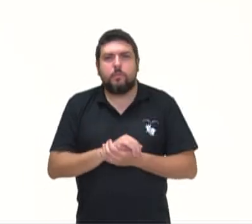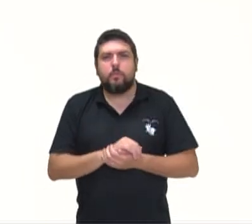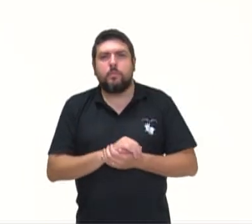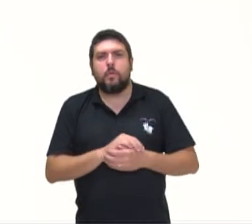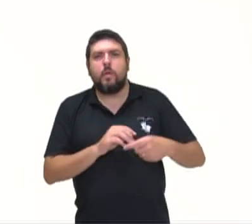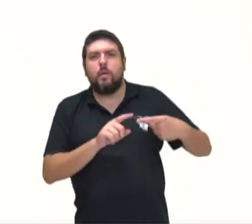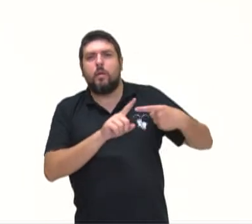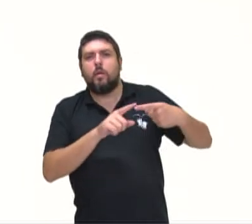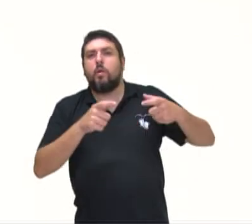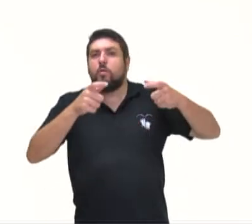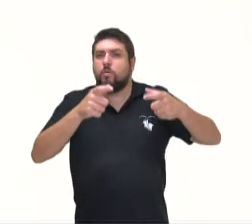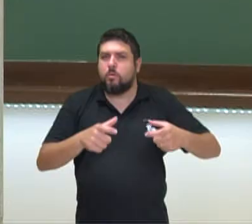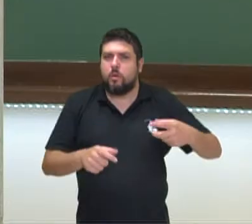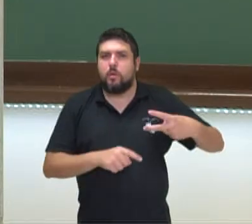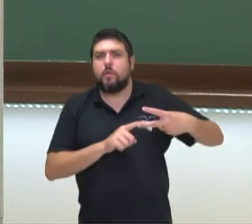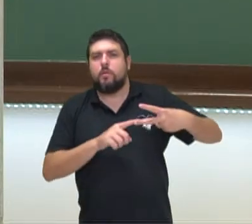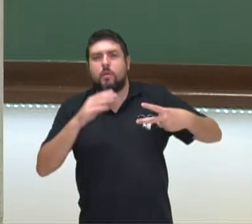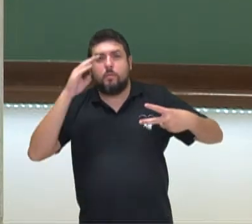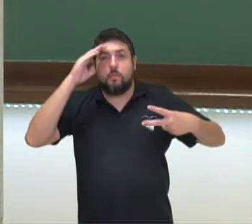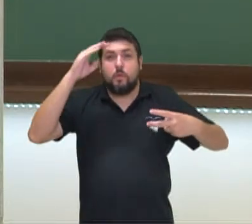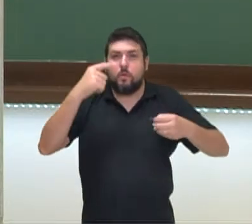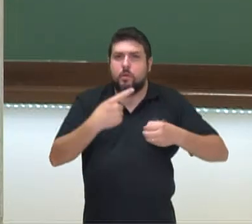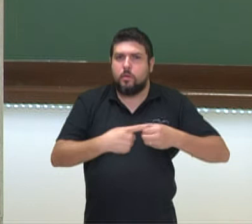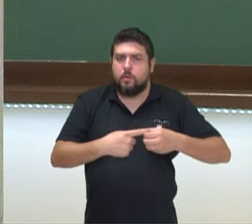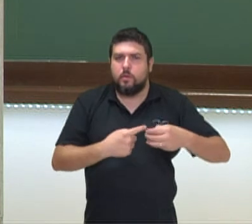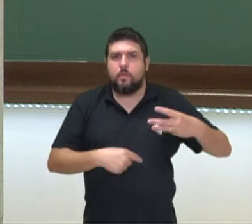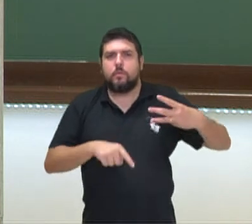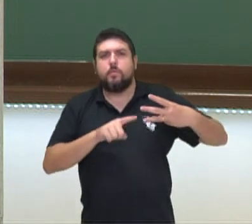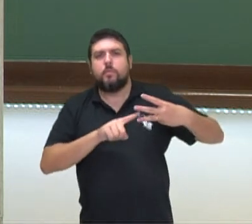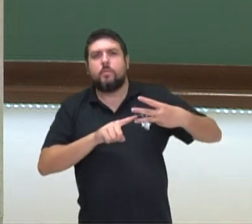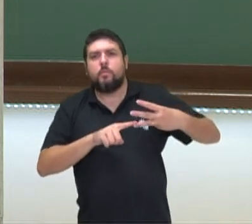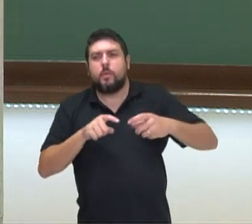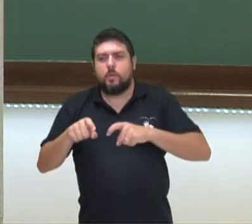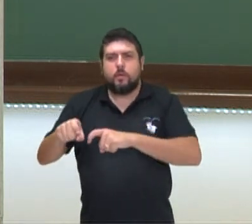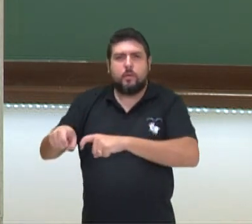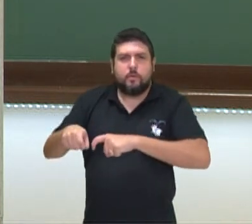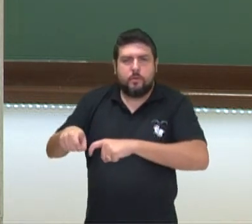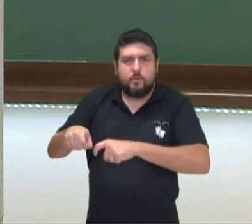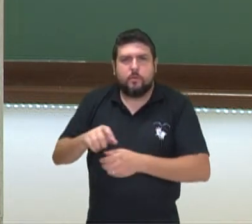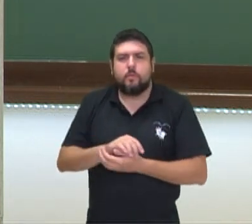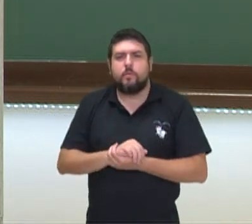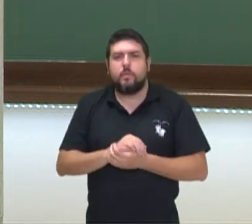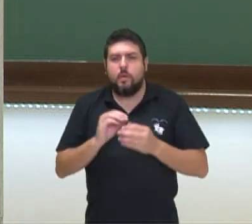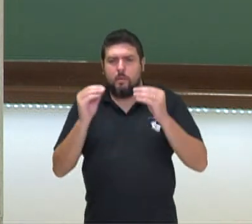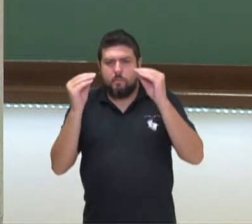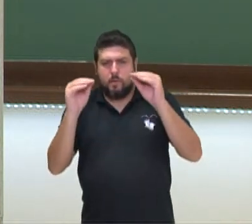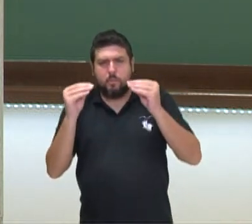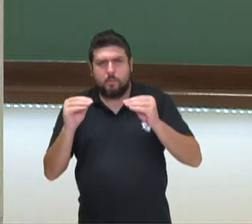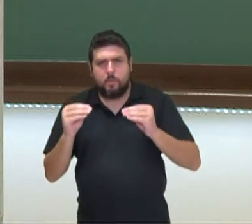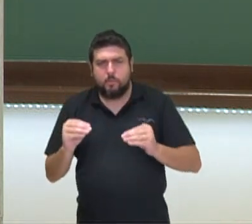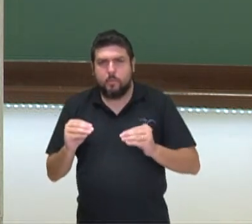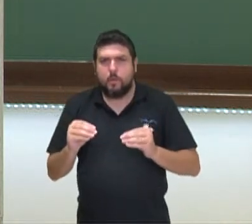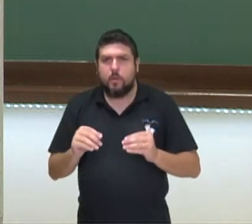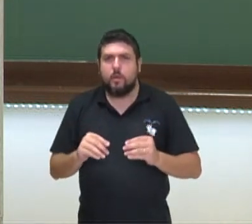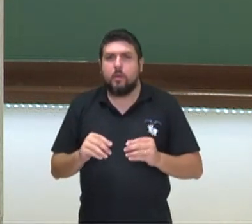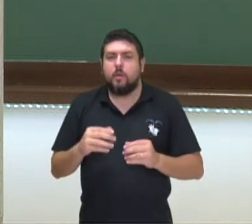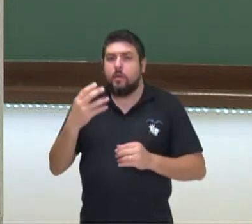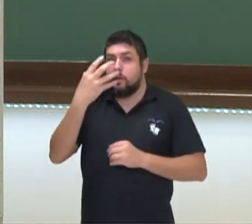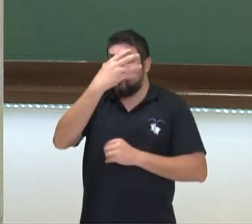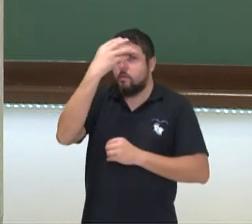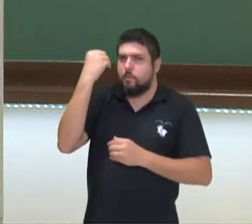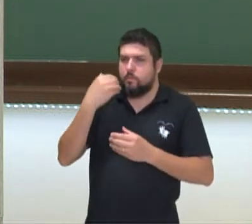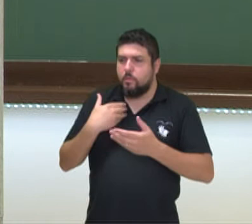localização geográfica, as principais cidades e a base da agricultura? Preencha aqui. Não se esqueça de compartilhar as